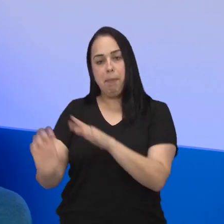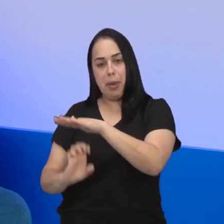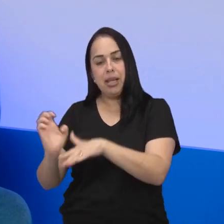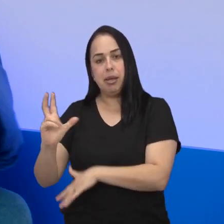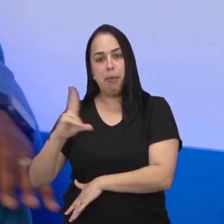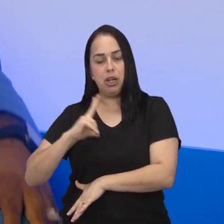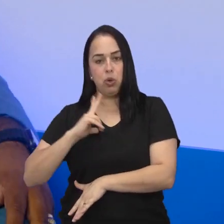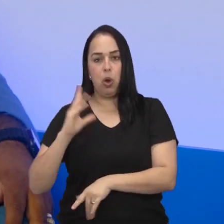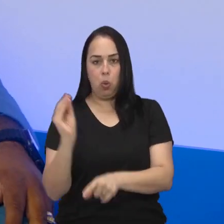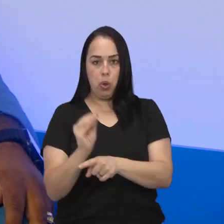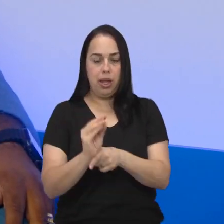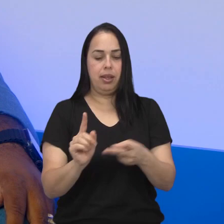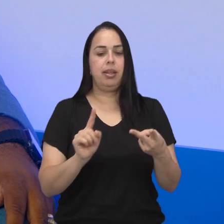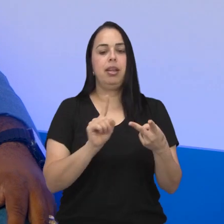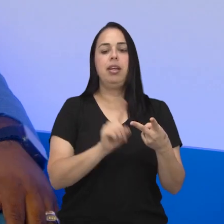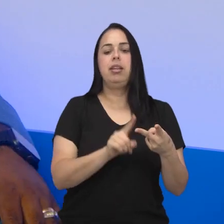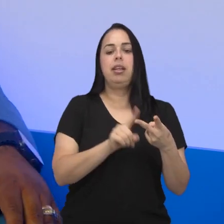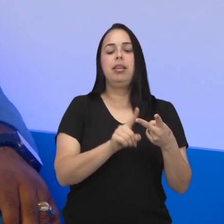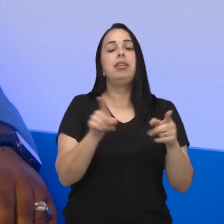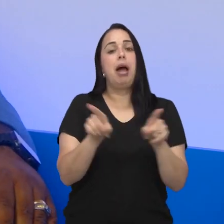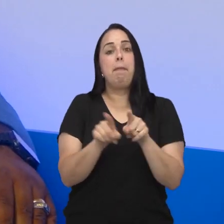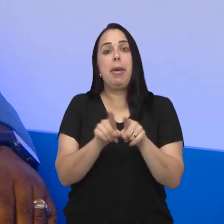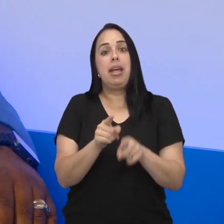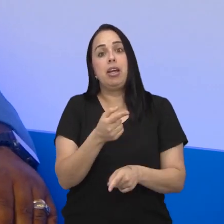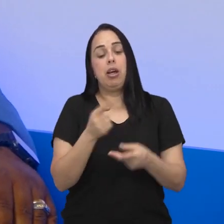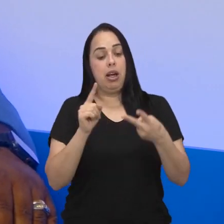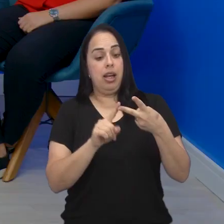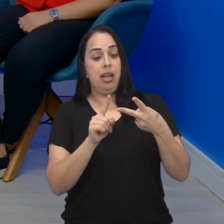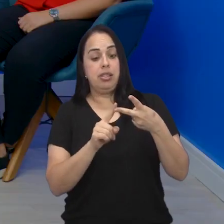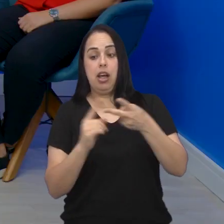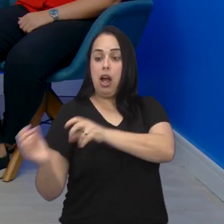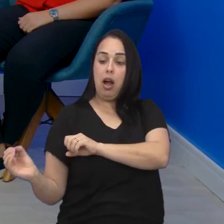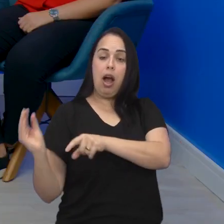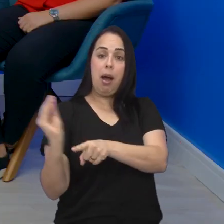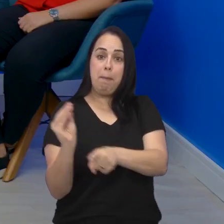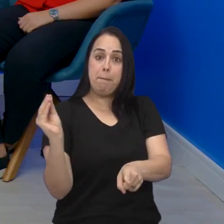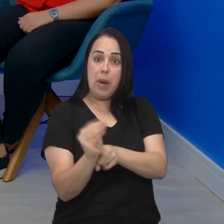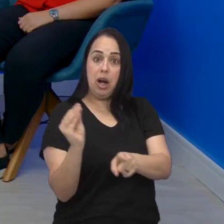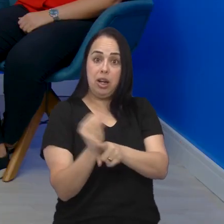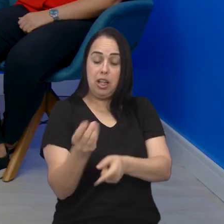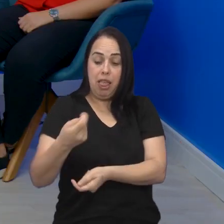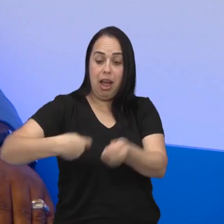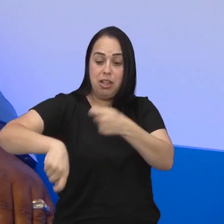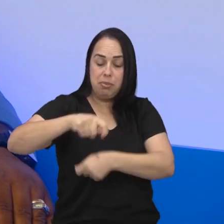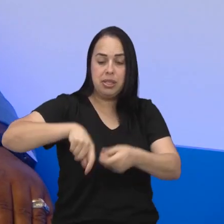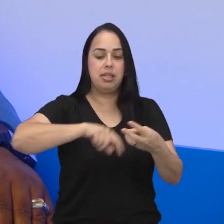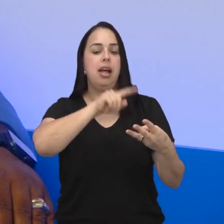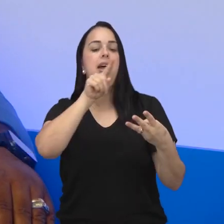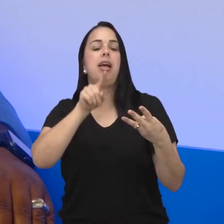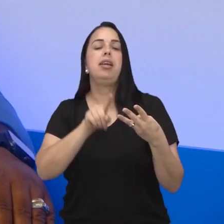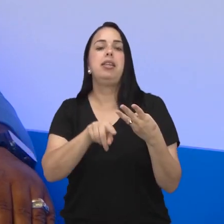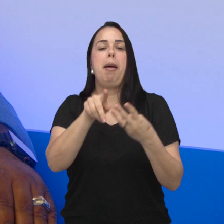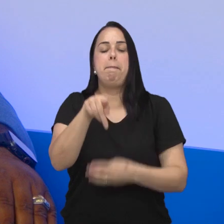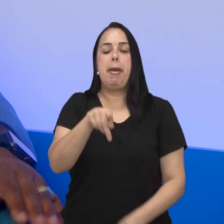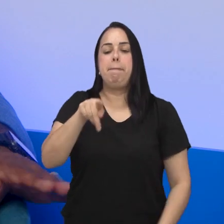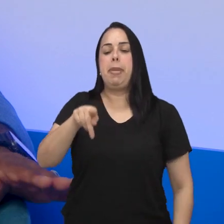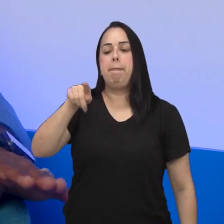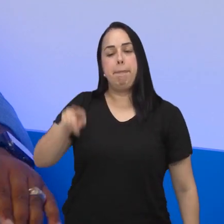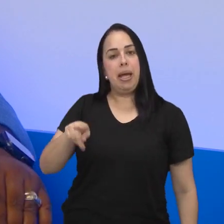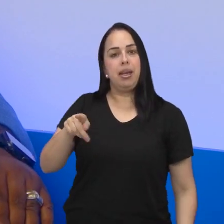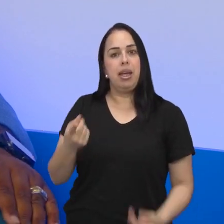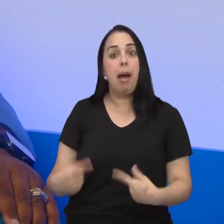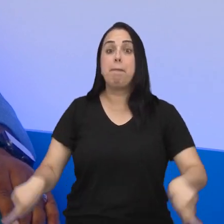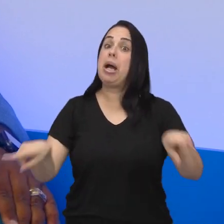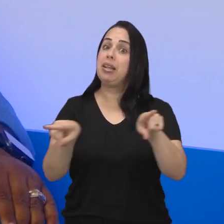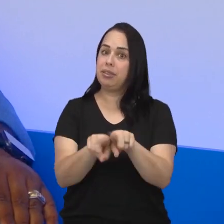PPP, né? Que é a parceria pública-privada. Né? Então, a privatização, vamos, né, dar